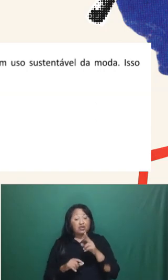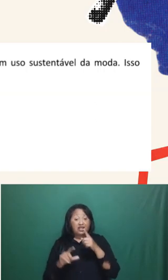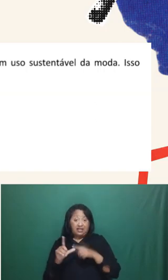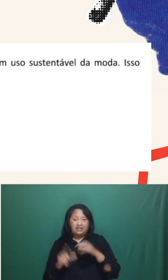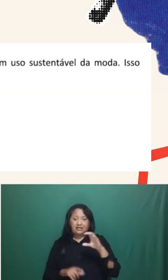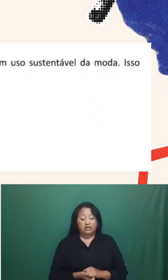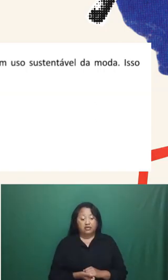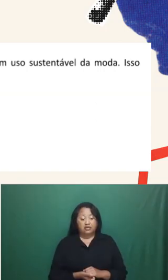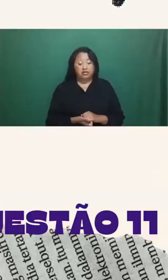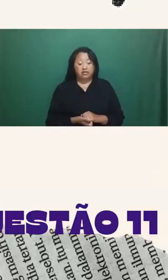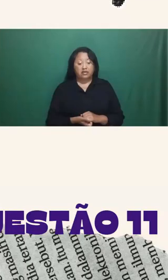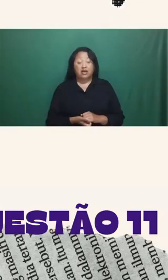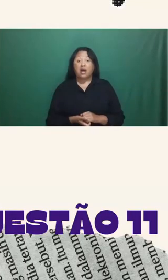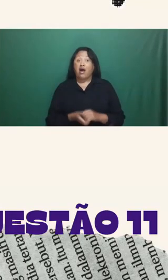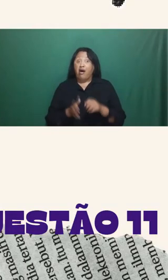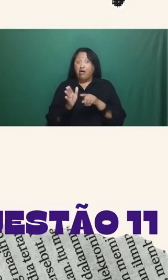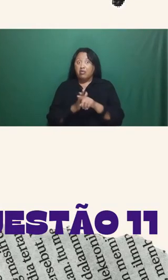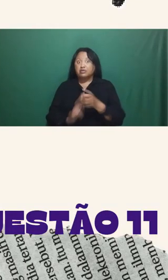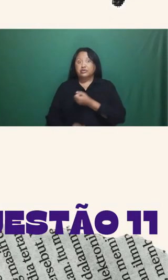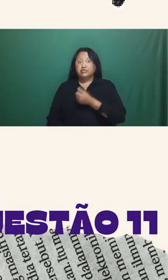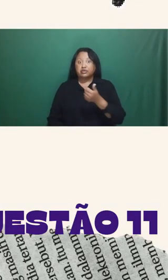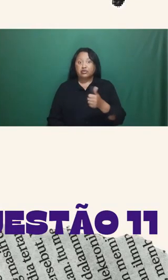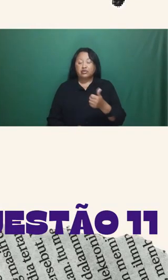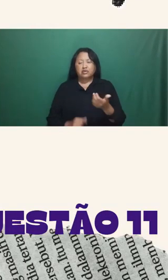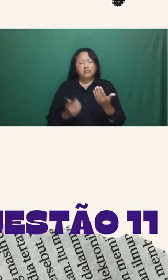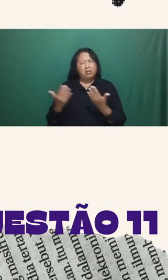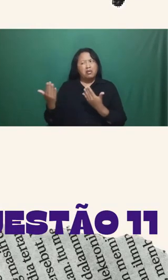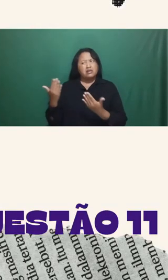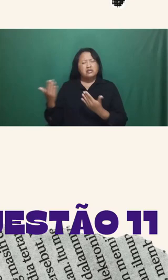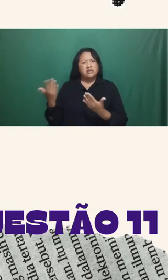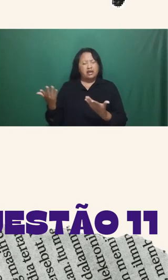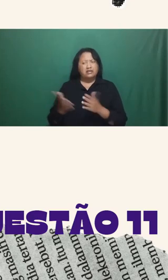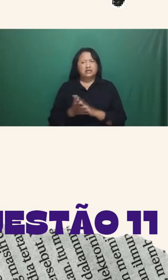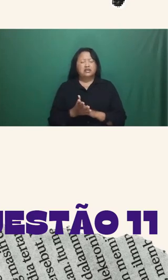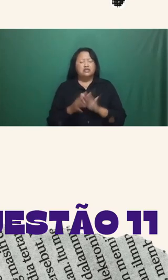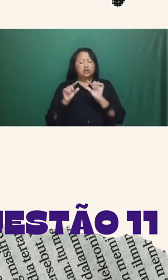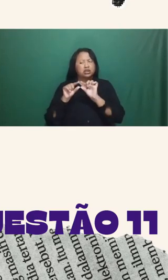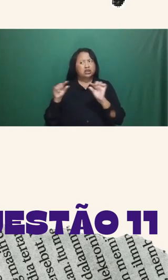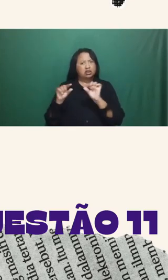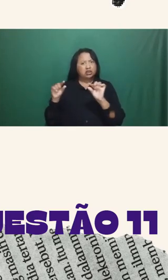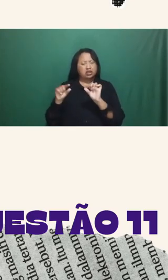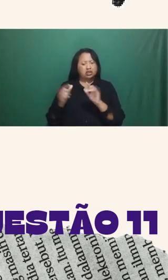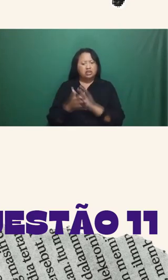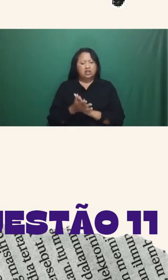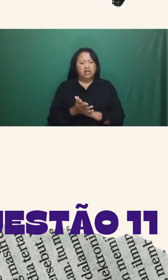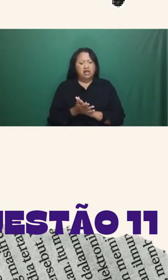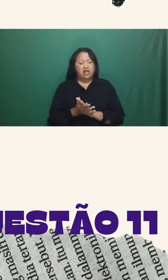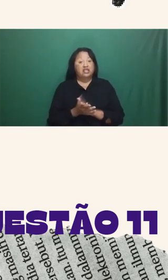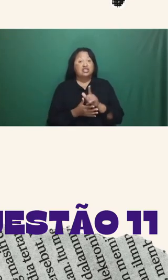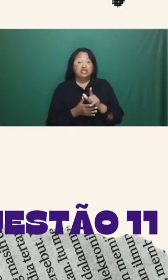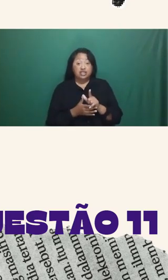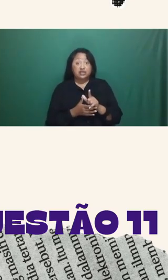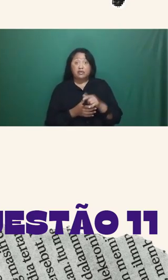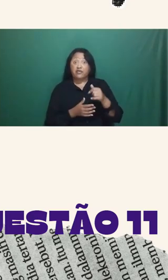c a questão 11 ela é baseada numa vinheta numa tirinha a gente vai de novo